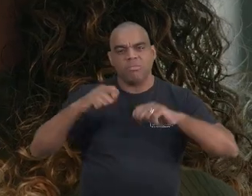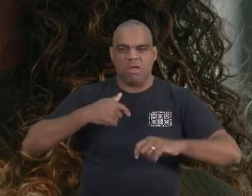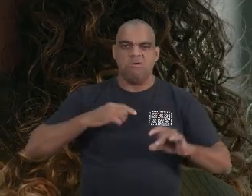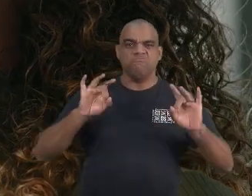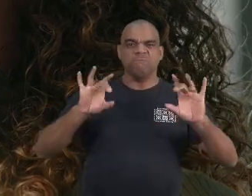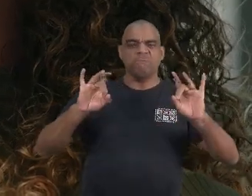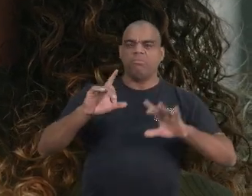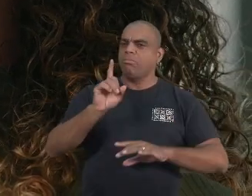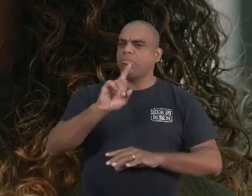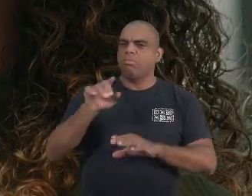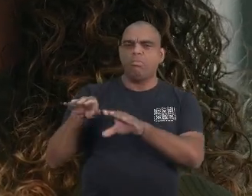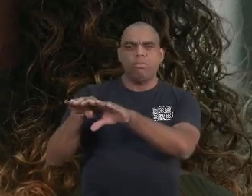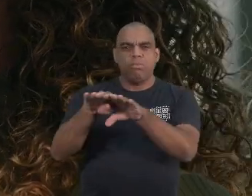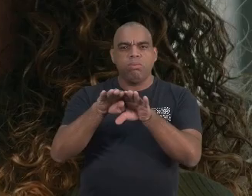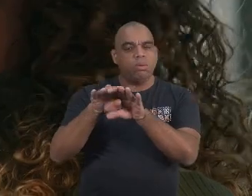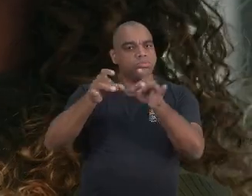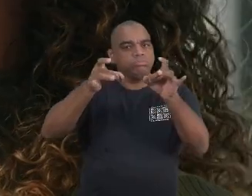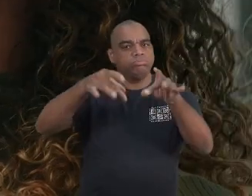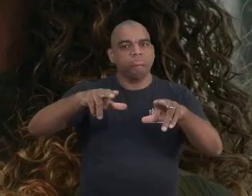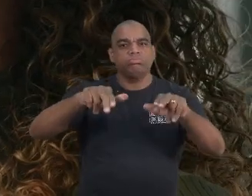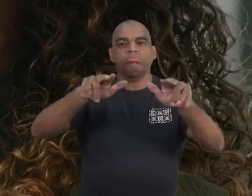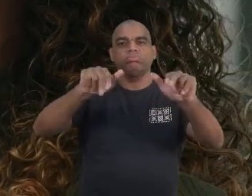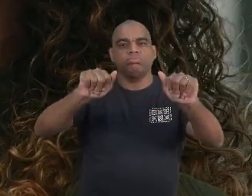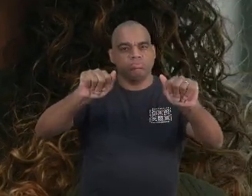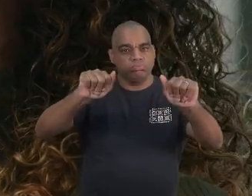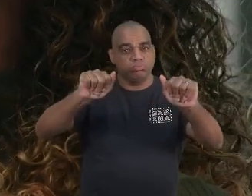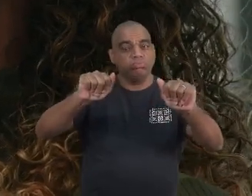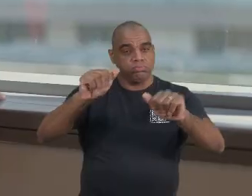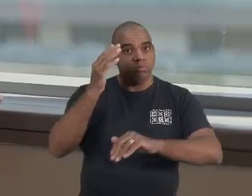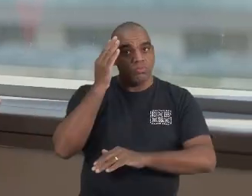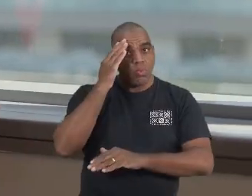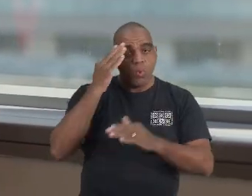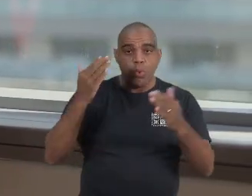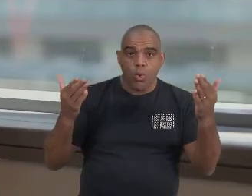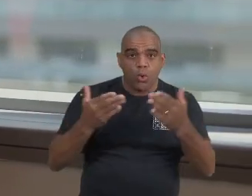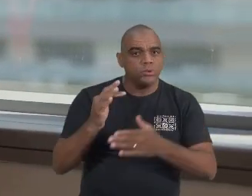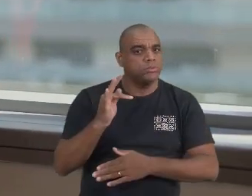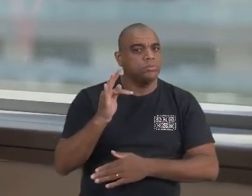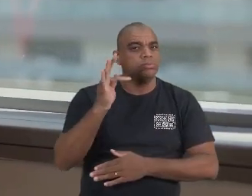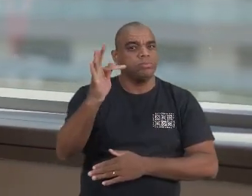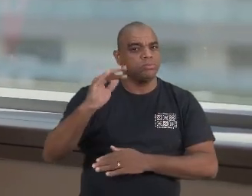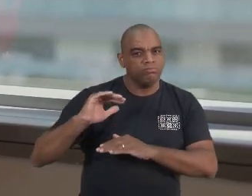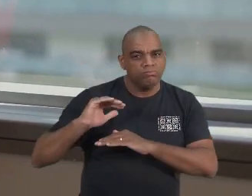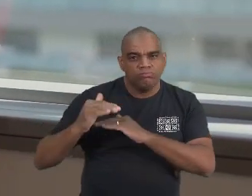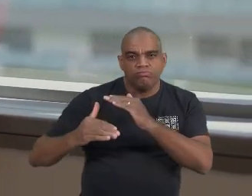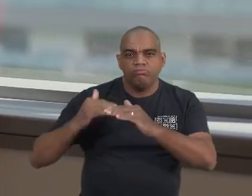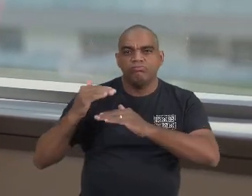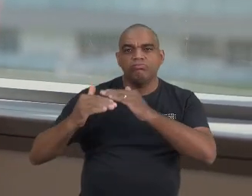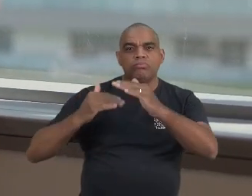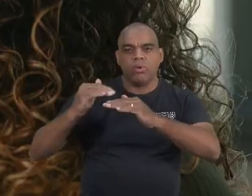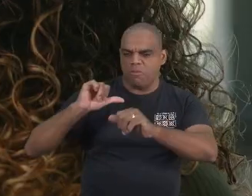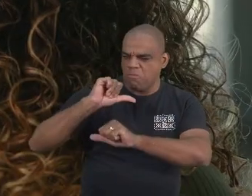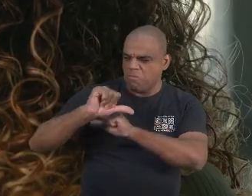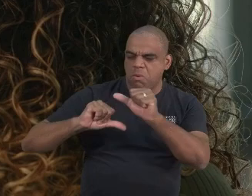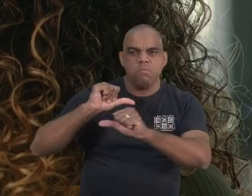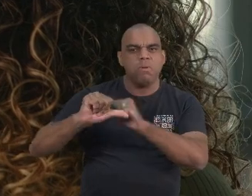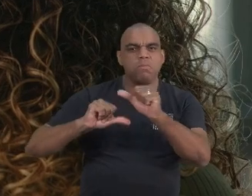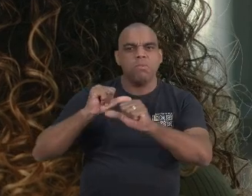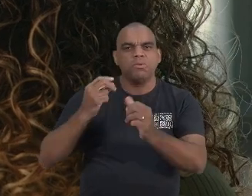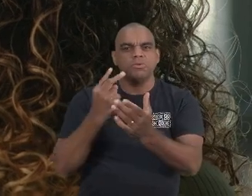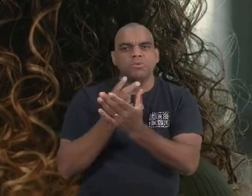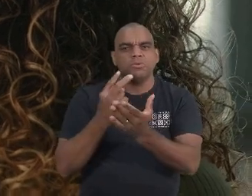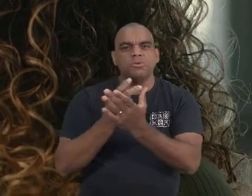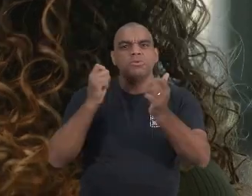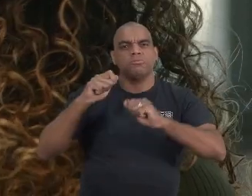sabe? Eu não sou tão especial assim, eu só não desisti. Sou isso hoje, amanhã já me reinventei. Reinvento-me